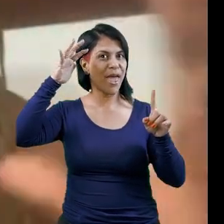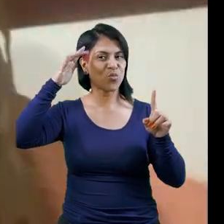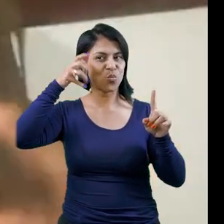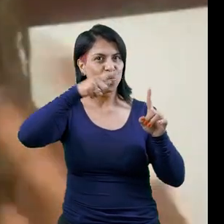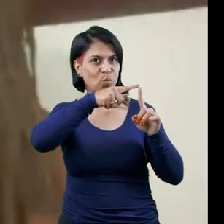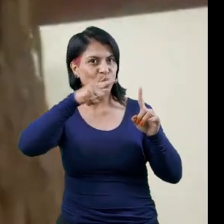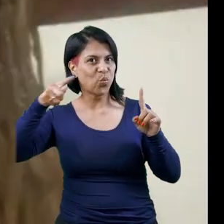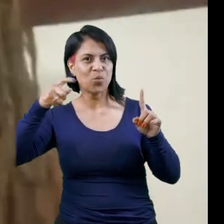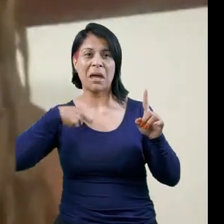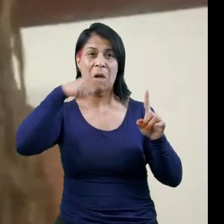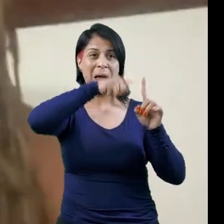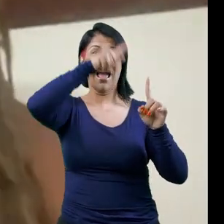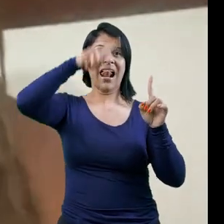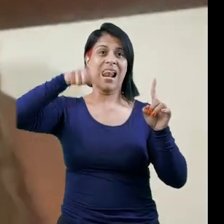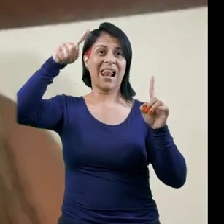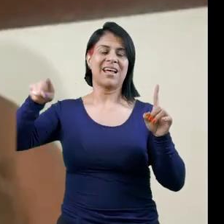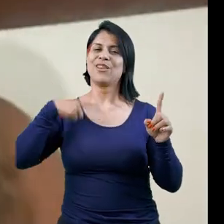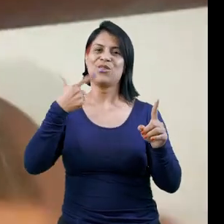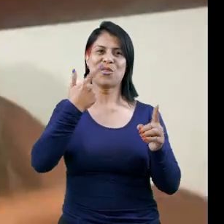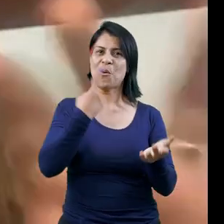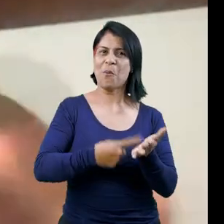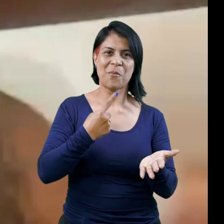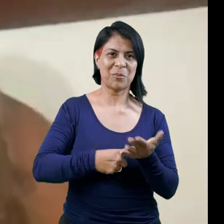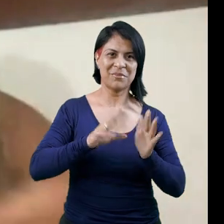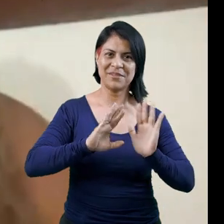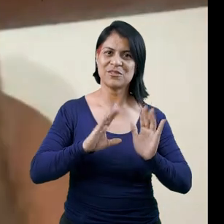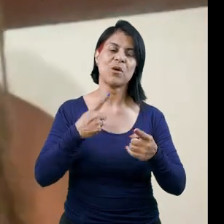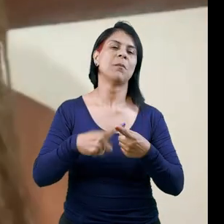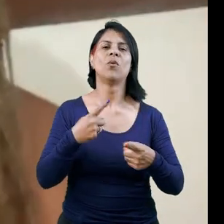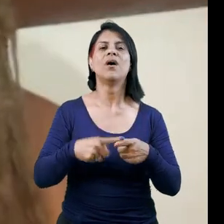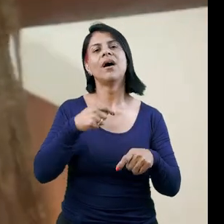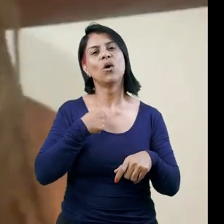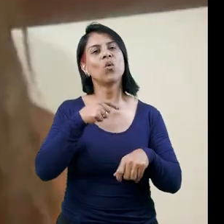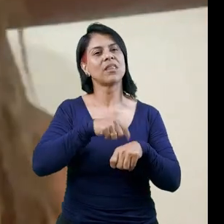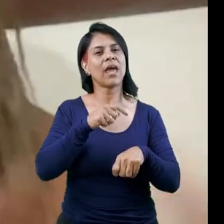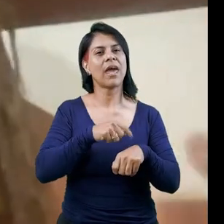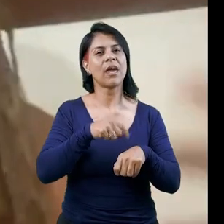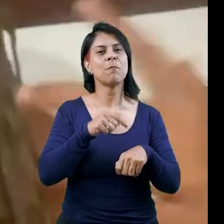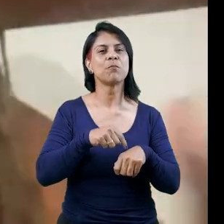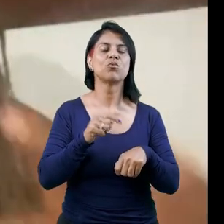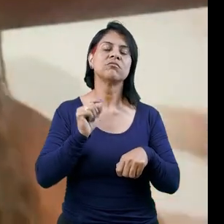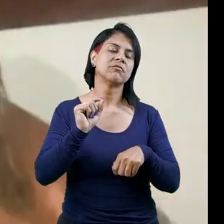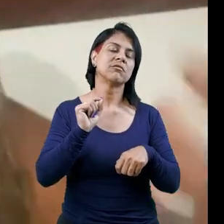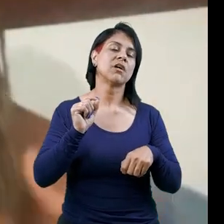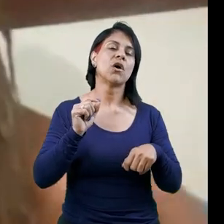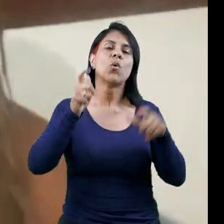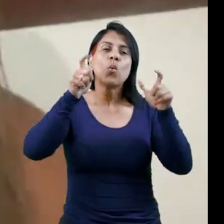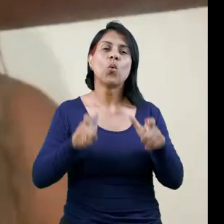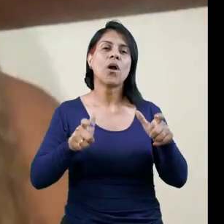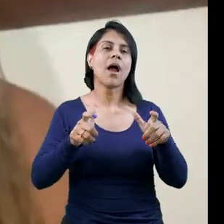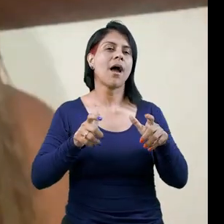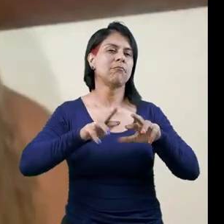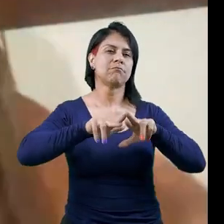mim compromisso com a linearidade, porque o tempo, a gente de fato habita